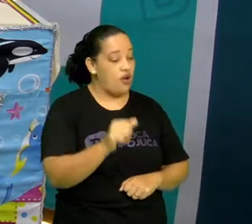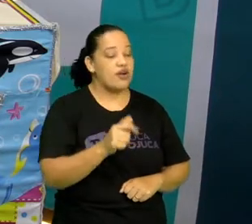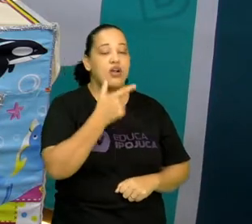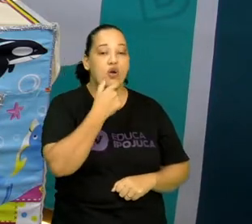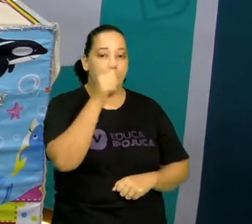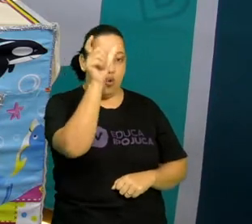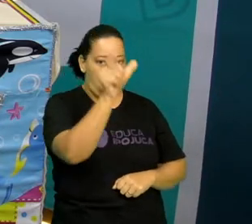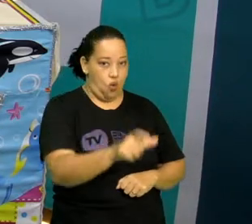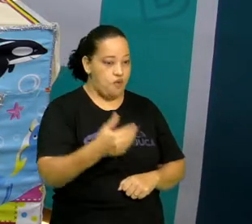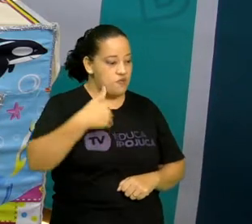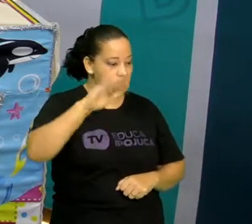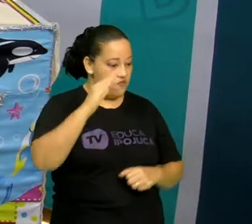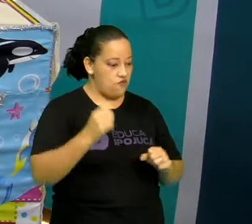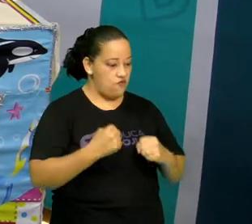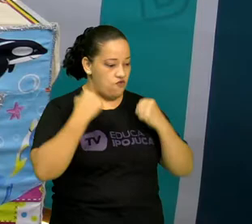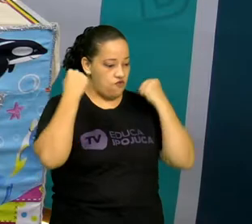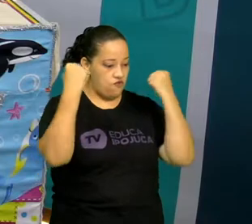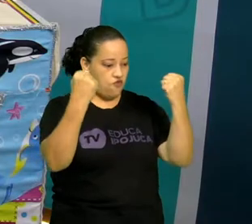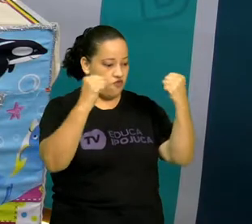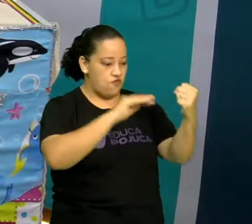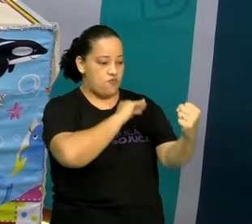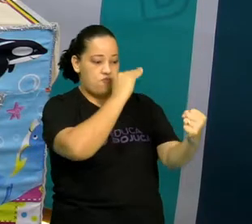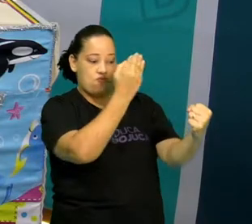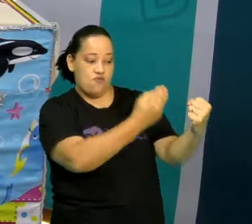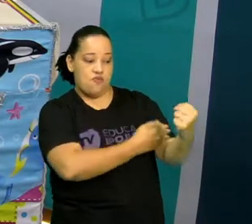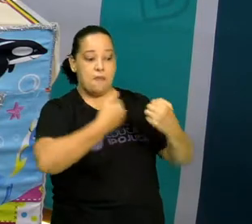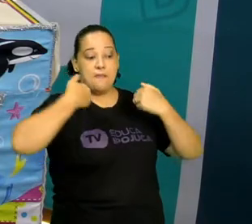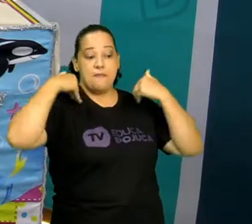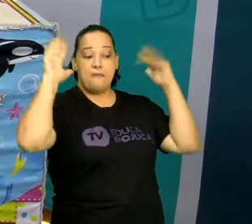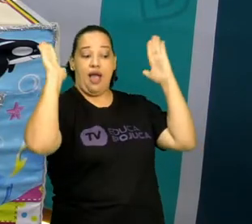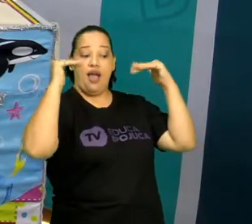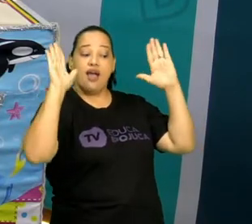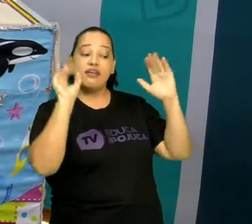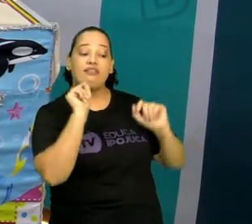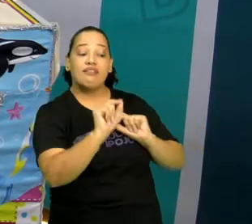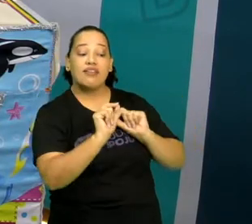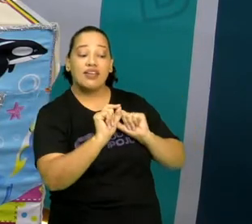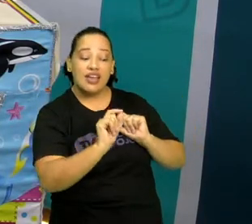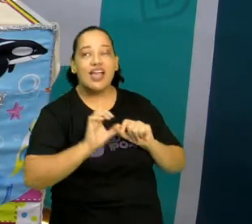o homem é Deus, leiturinha.